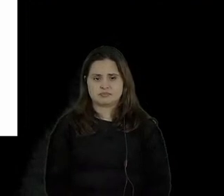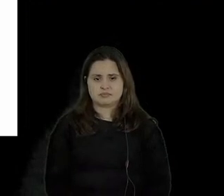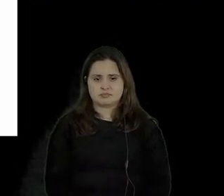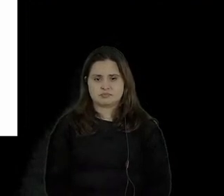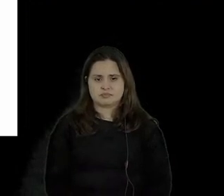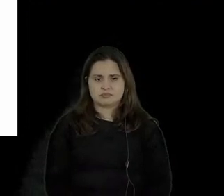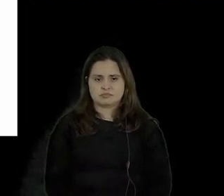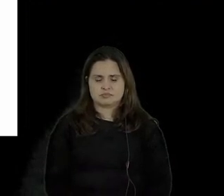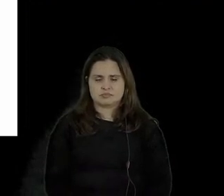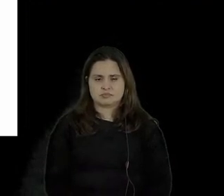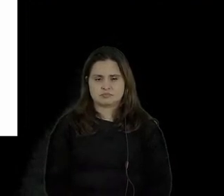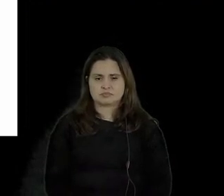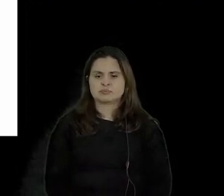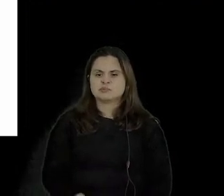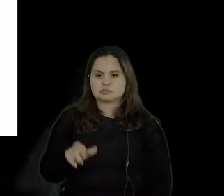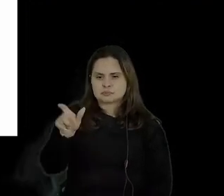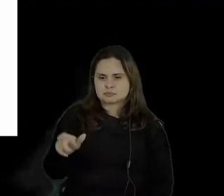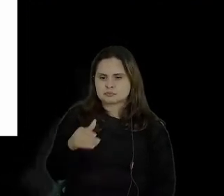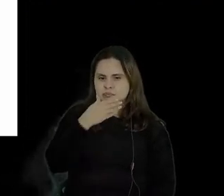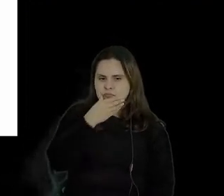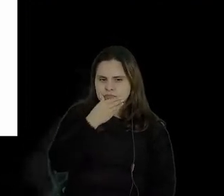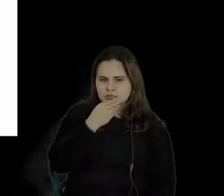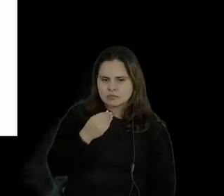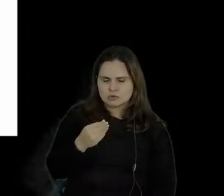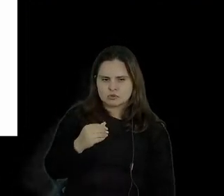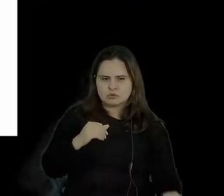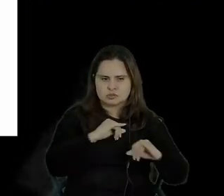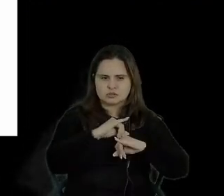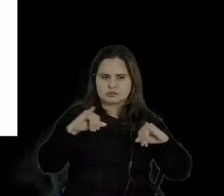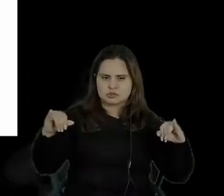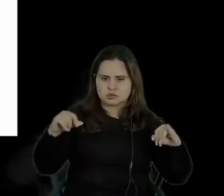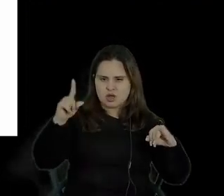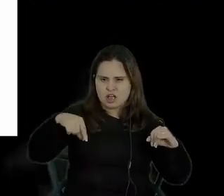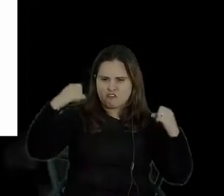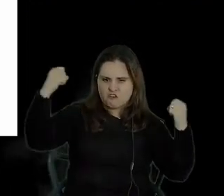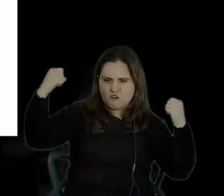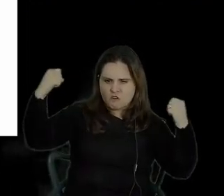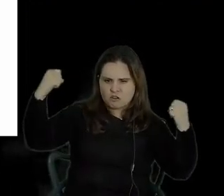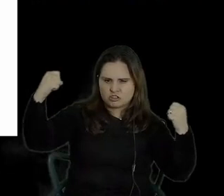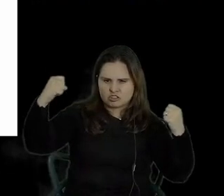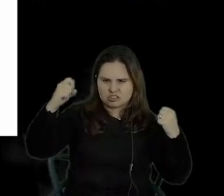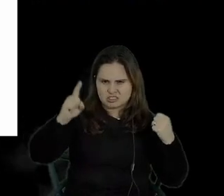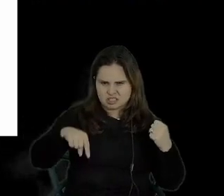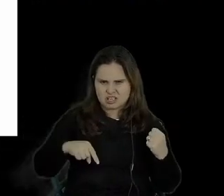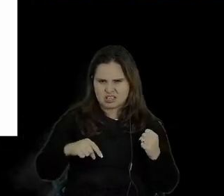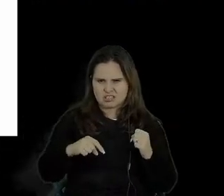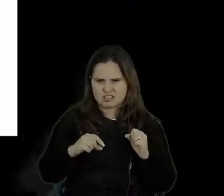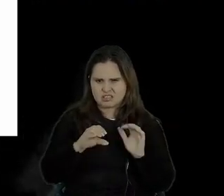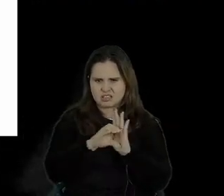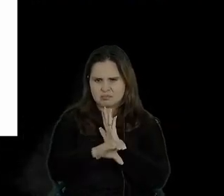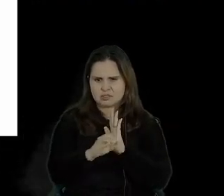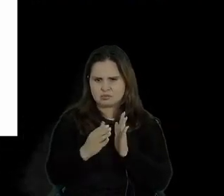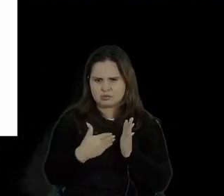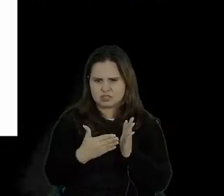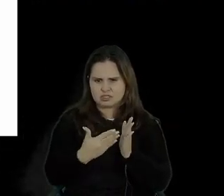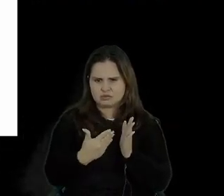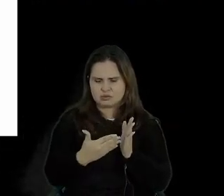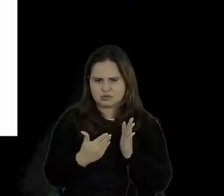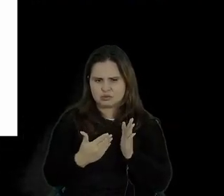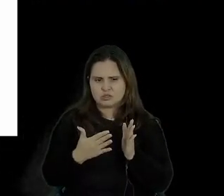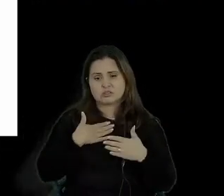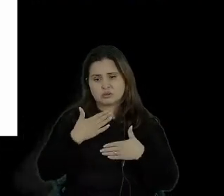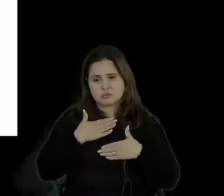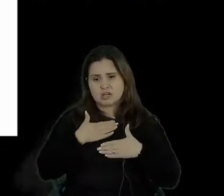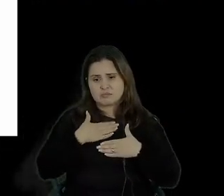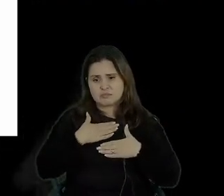Para Euclides da Cunha, os fortes eram o sertanejo, né? No capítulo 2. Para mim, os fortes são os